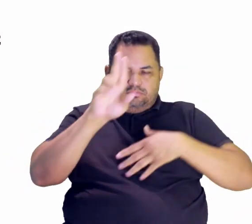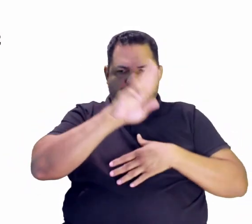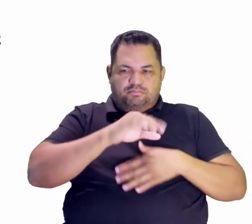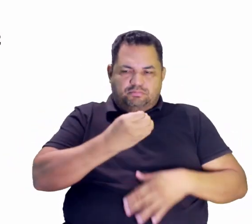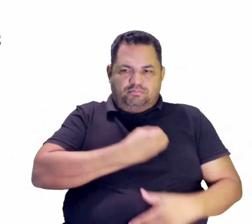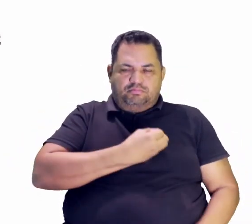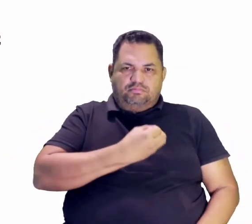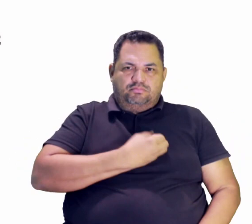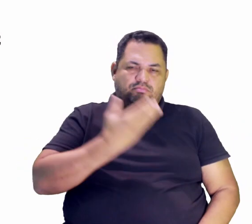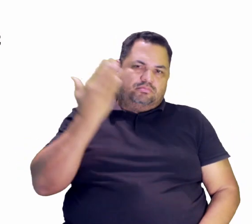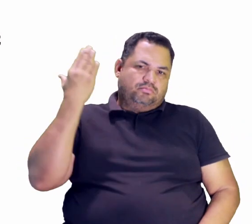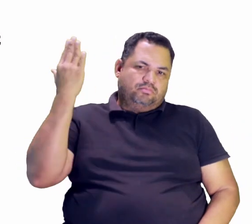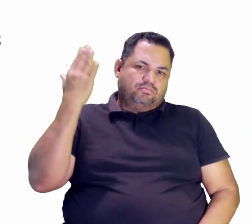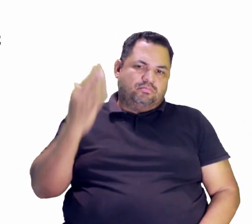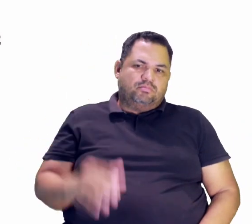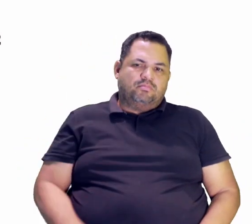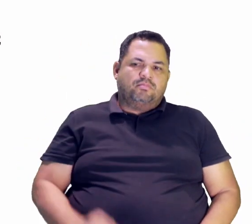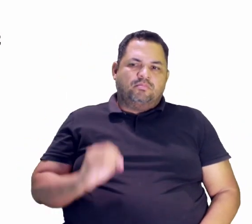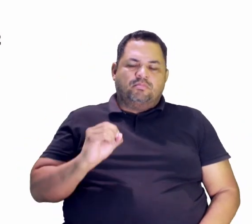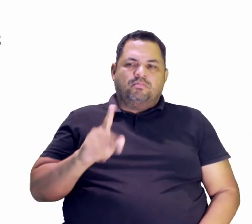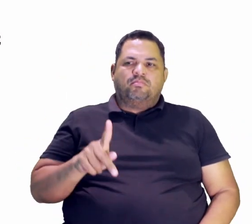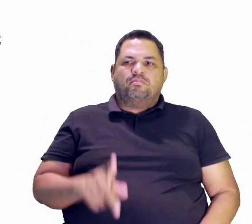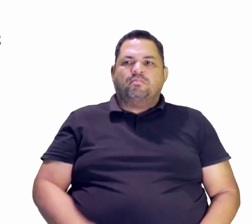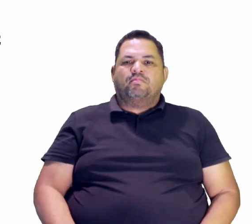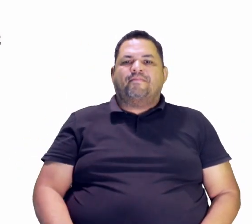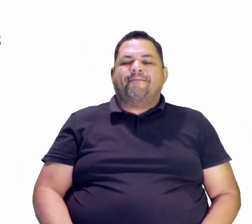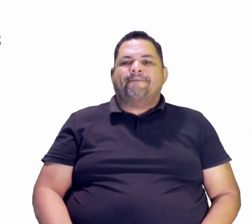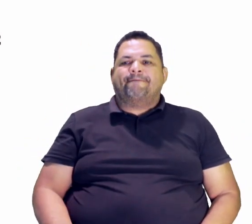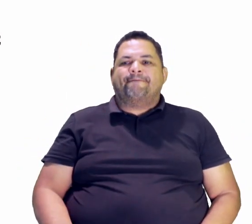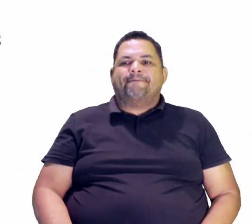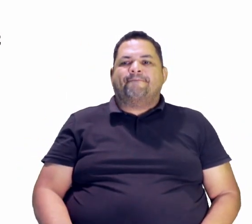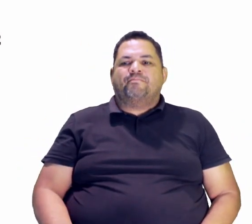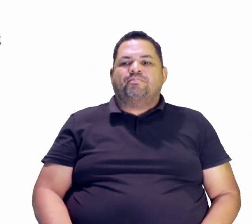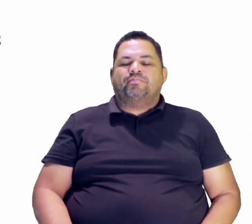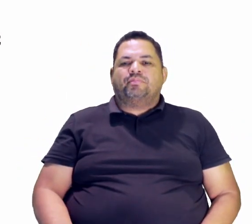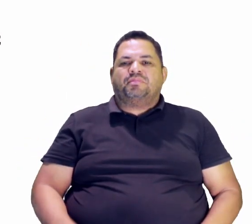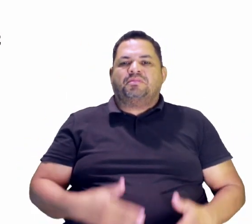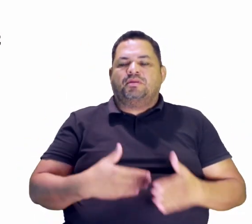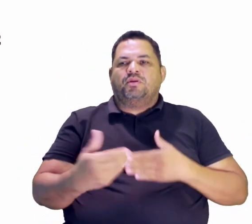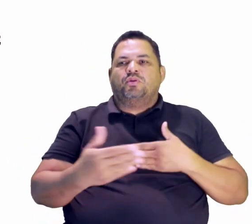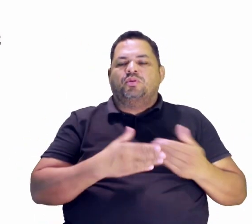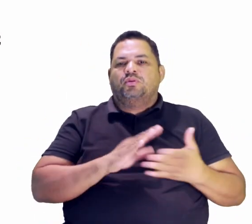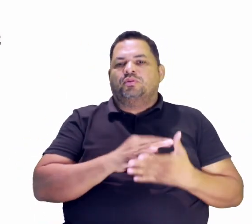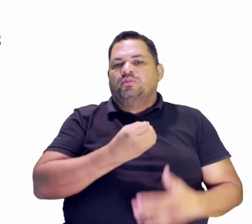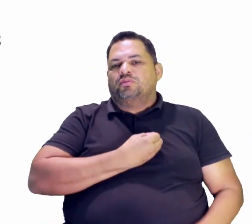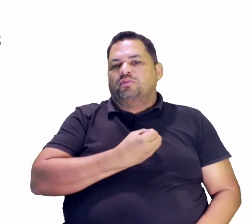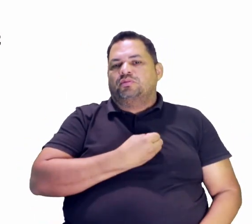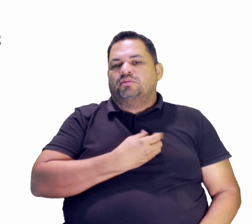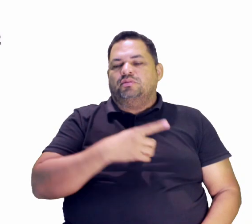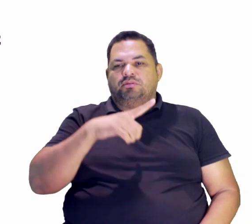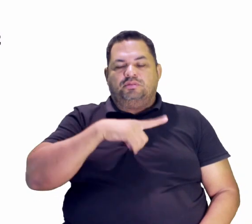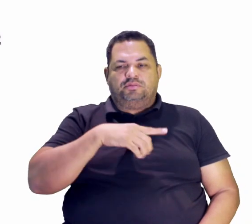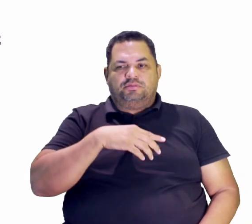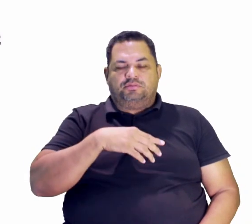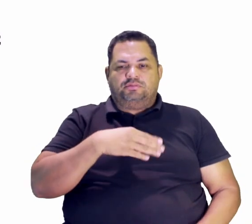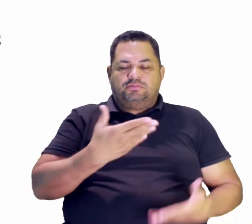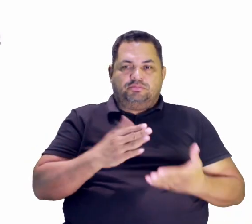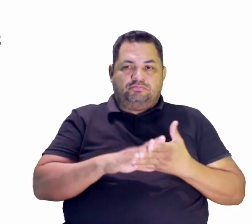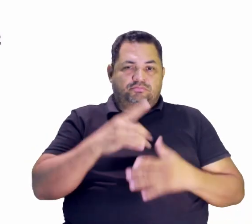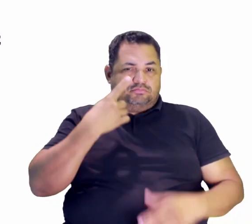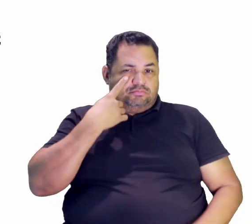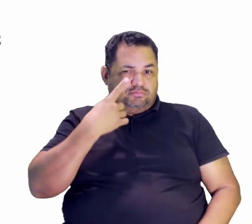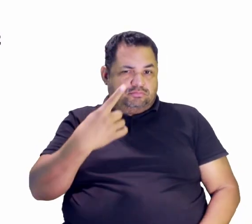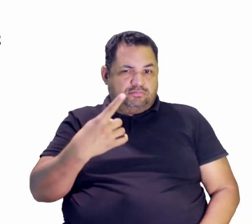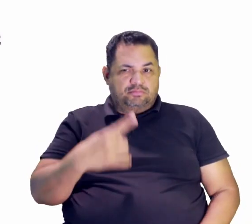números pitagóricos. Ok? Qualquer número que você fizer vai dar esse valor, pessoal. Pode dar uma olhadinha aí,